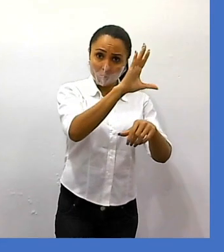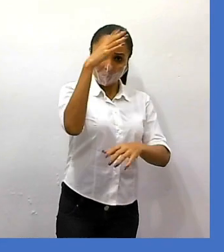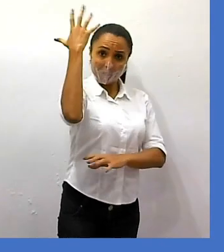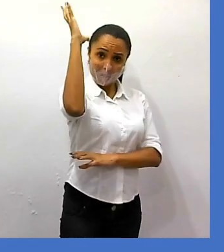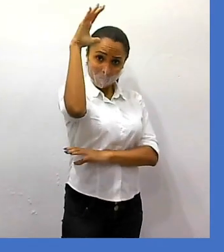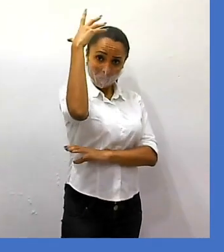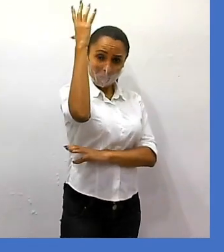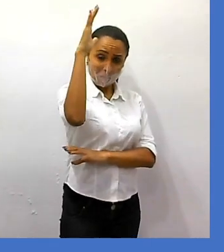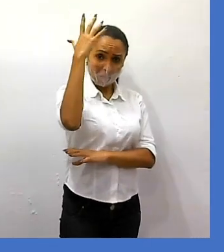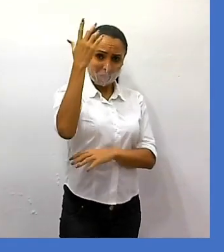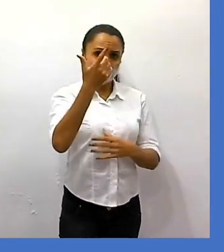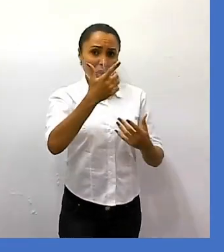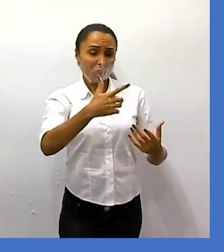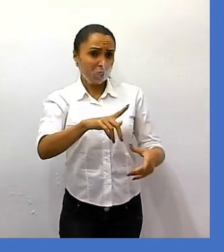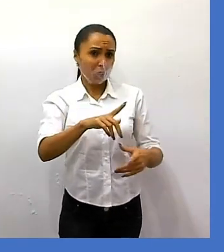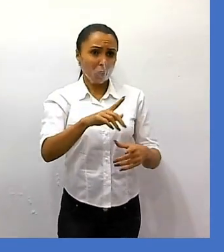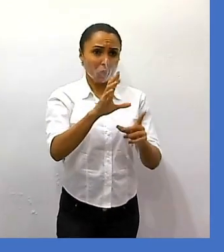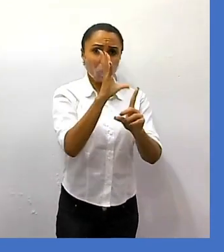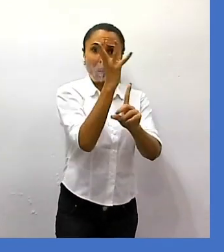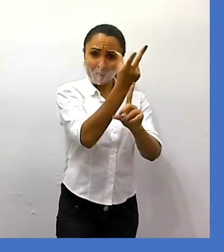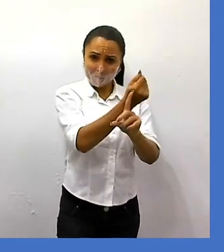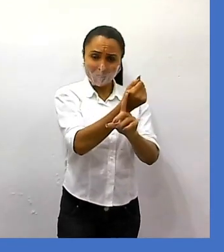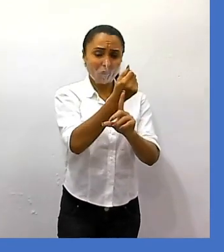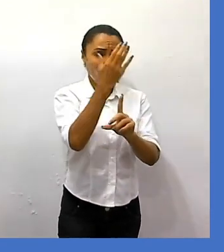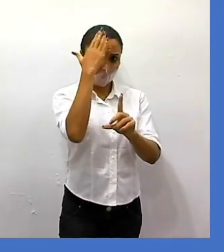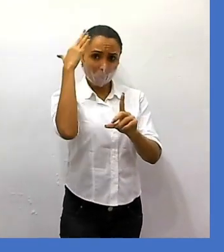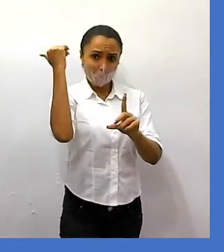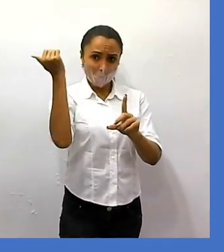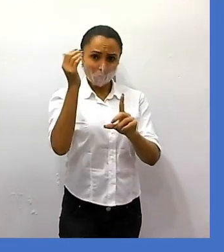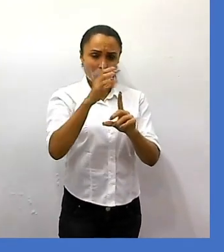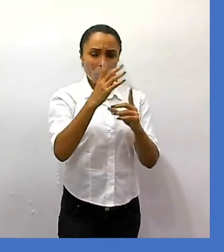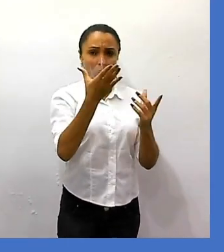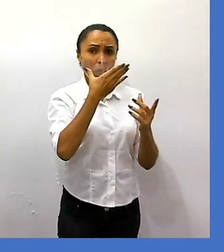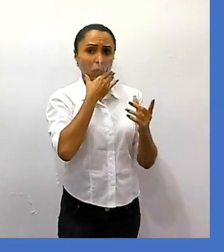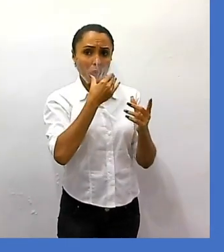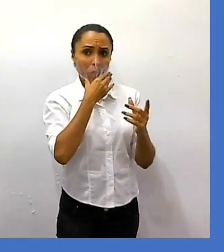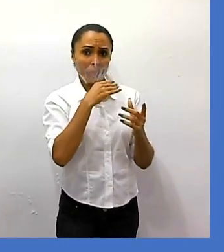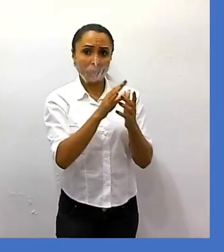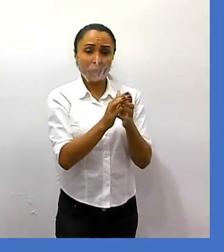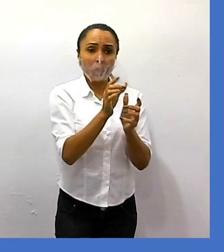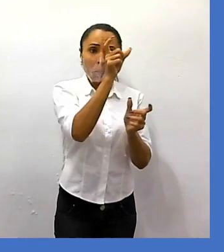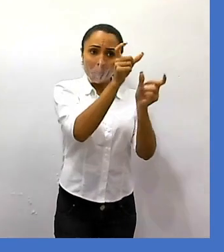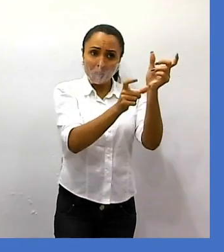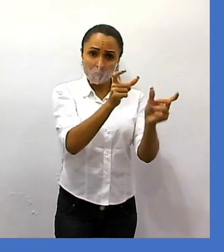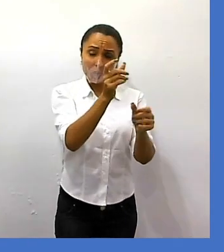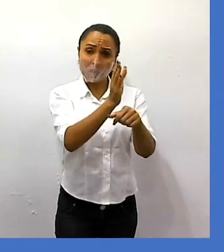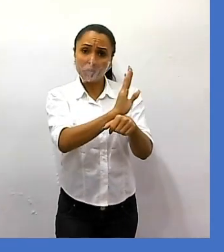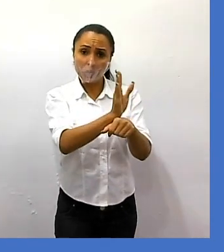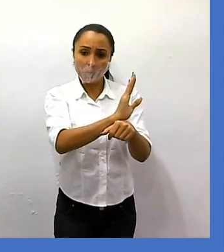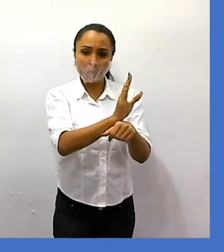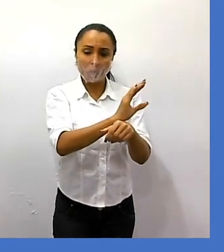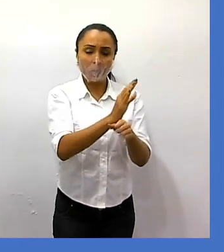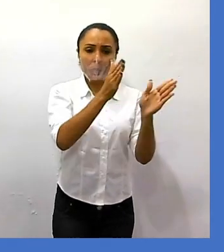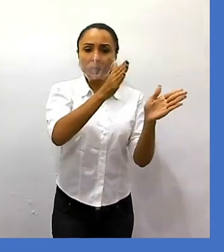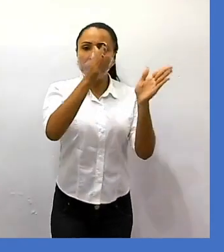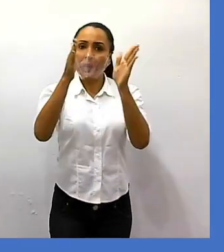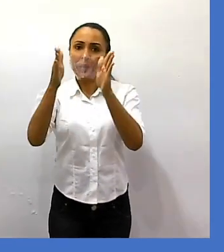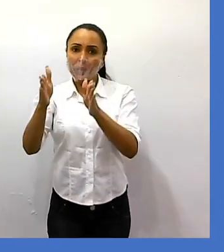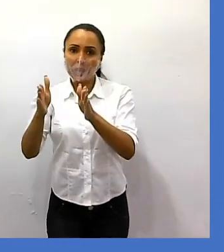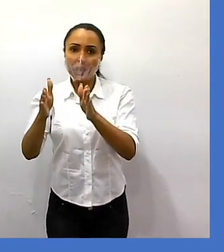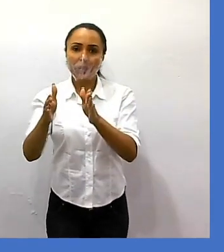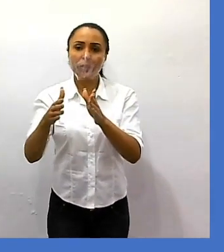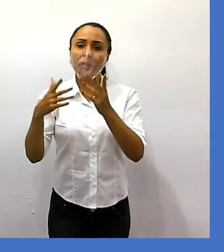outro ator, que eu não consegui descobrir o nome, como personagens de um filme, e aí na imagem da direita,